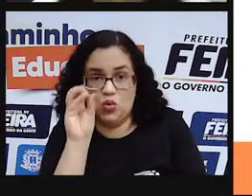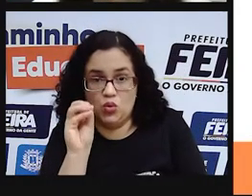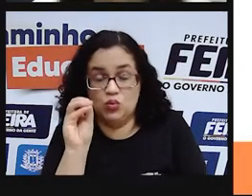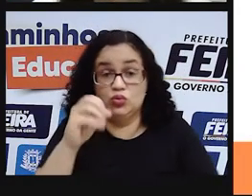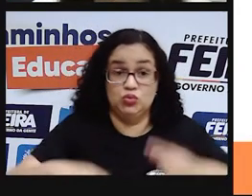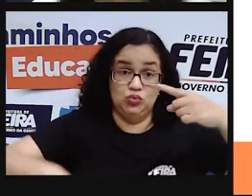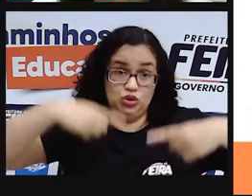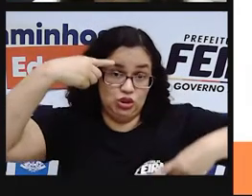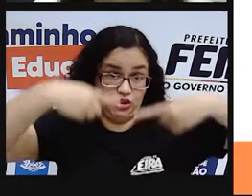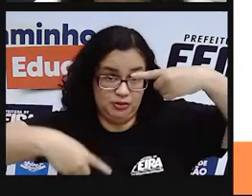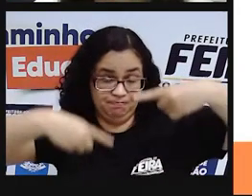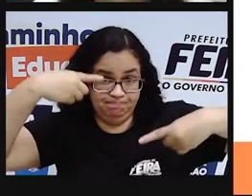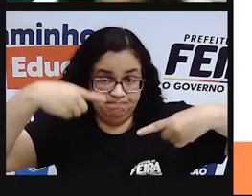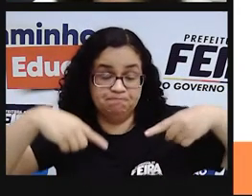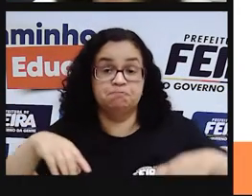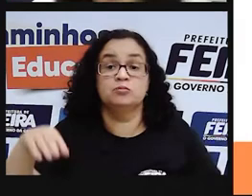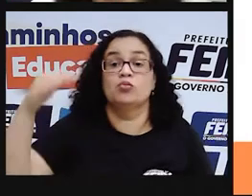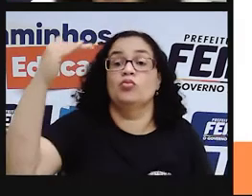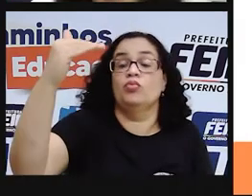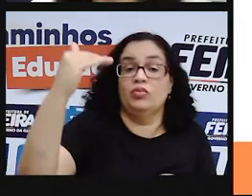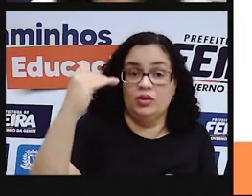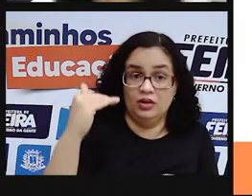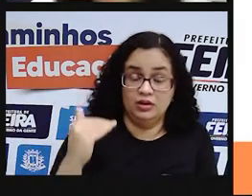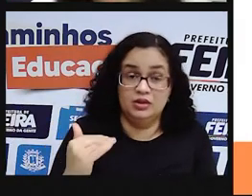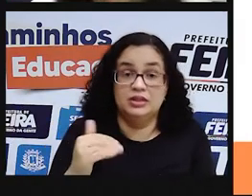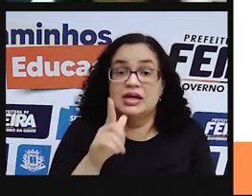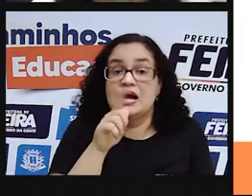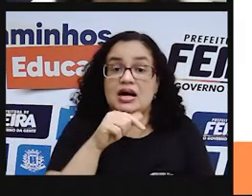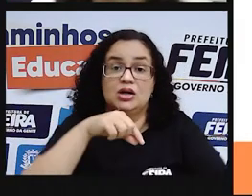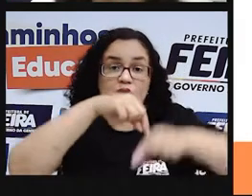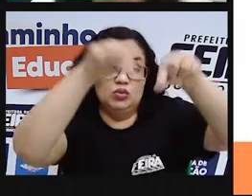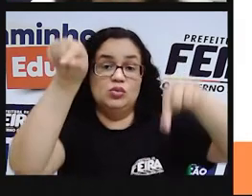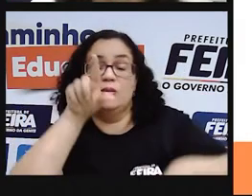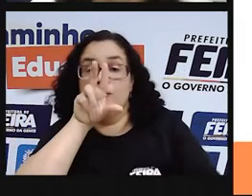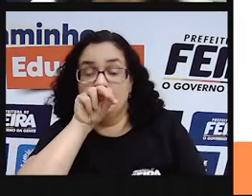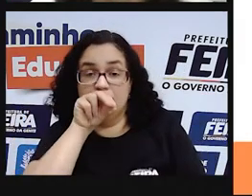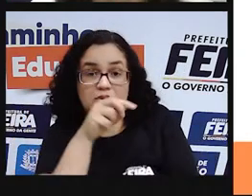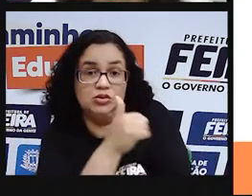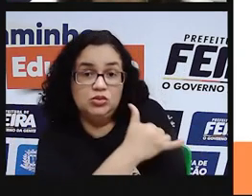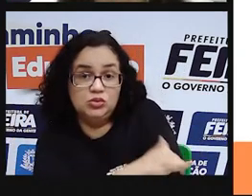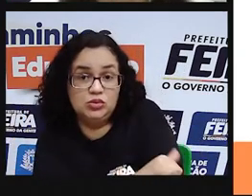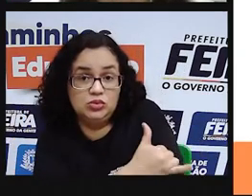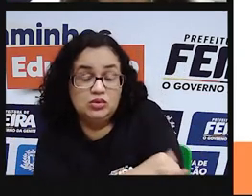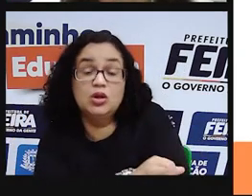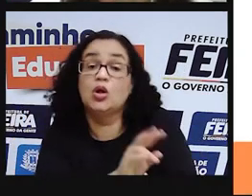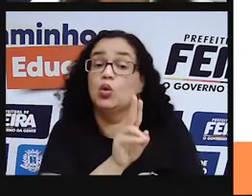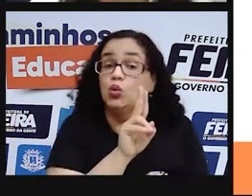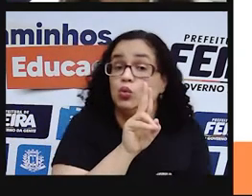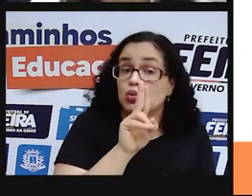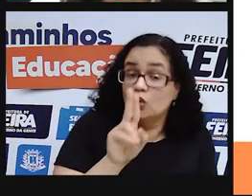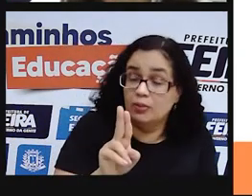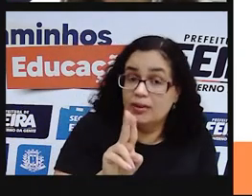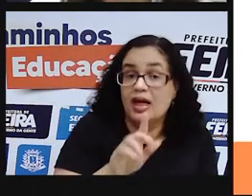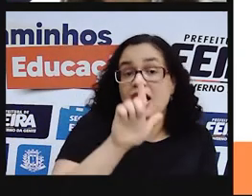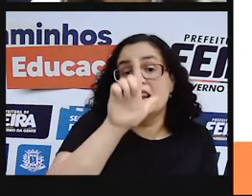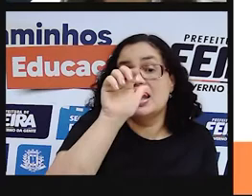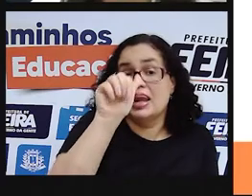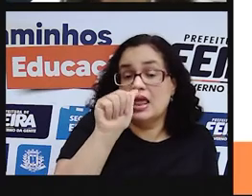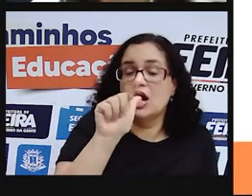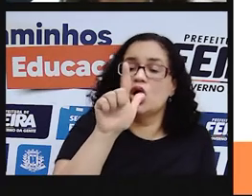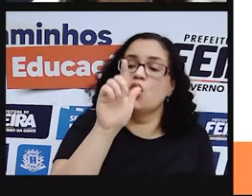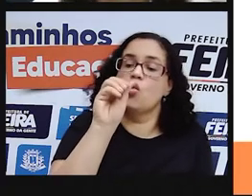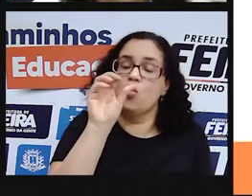e fica no Chile e por último a Lagoa dos Patos no Rio Grande do Sul que apesar de receber o nome de